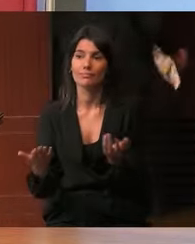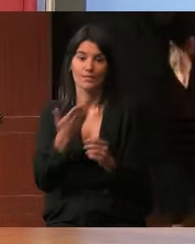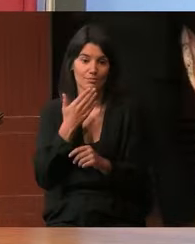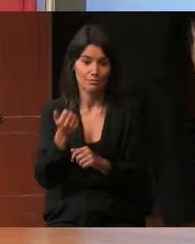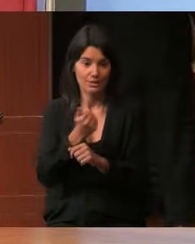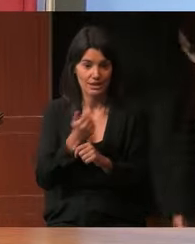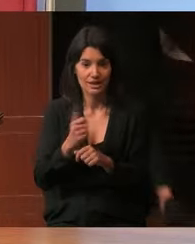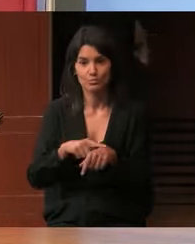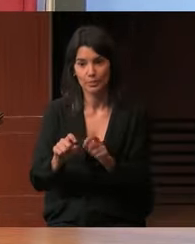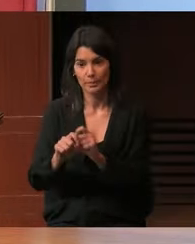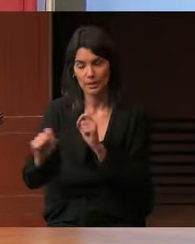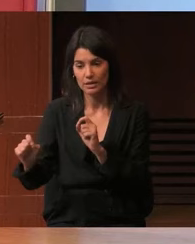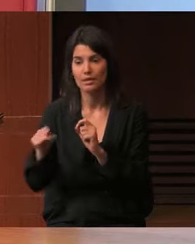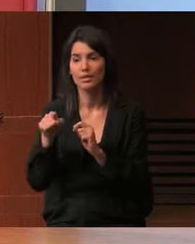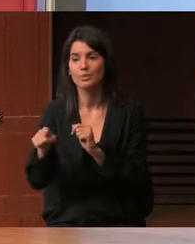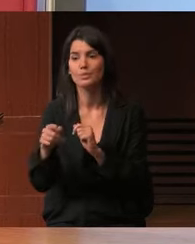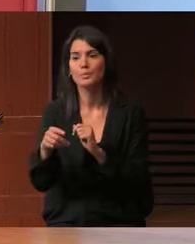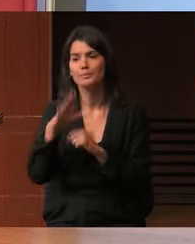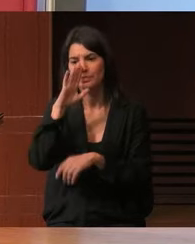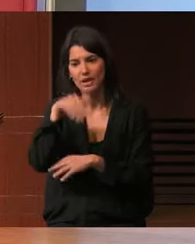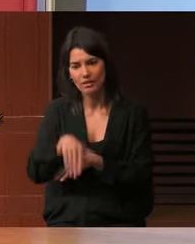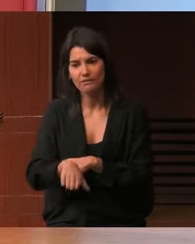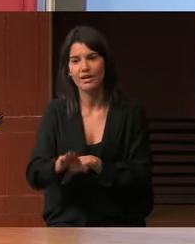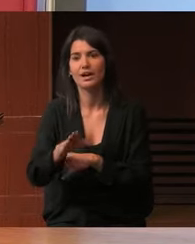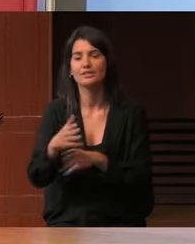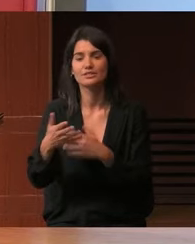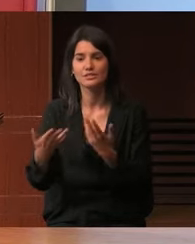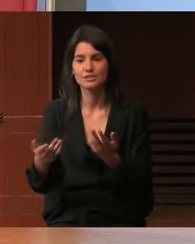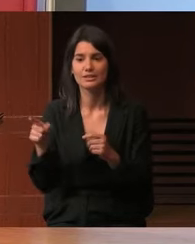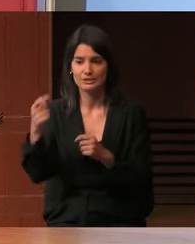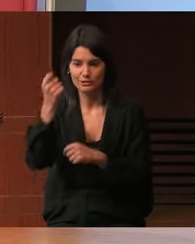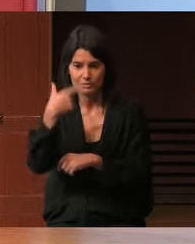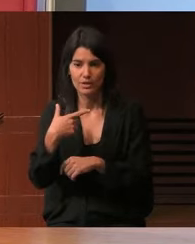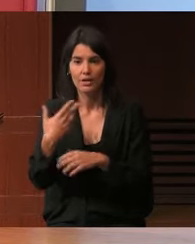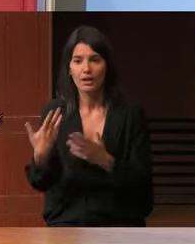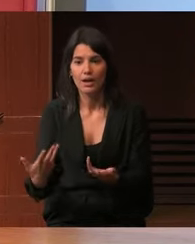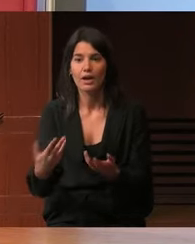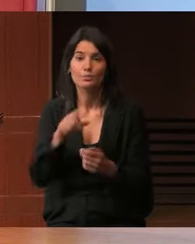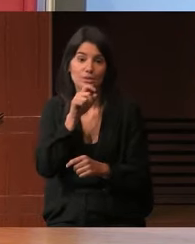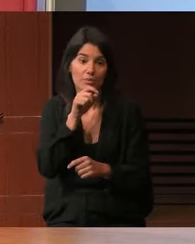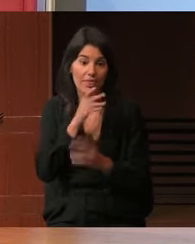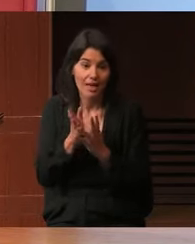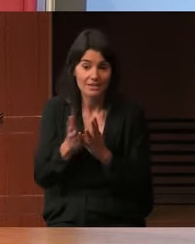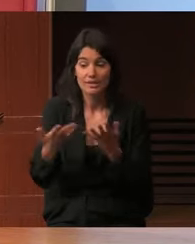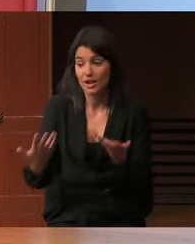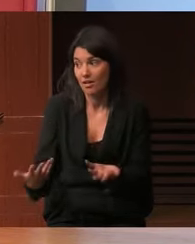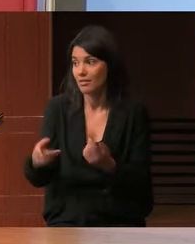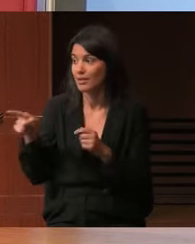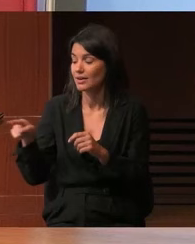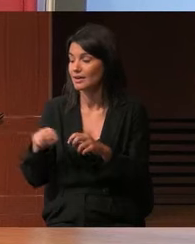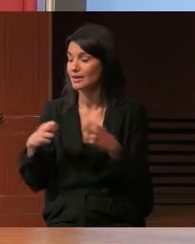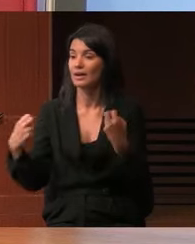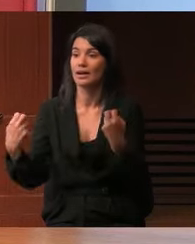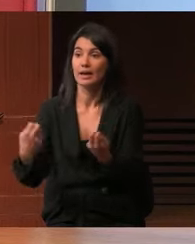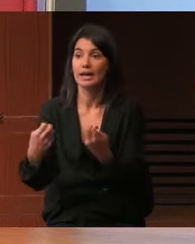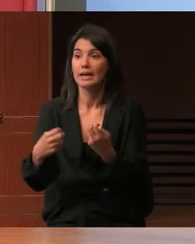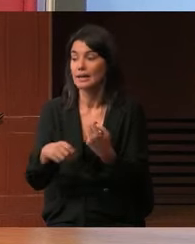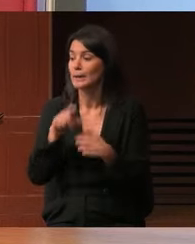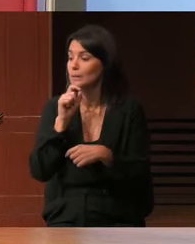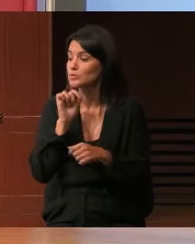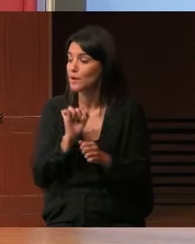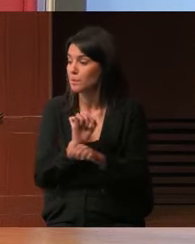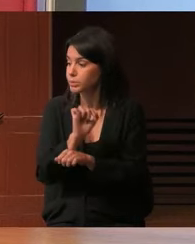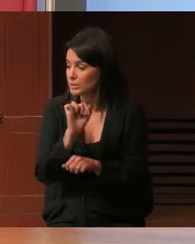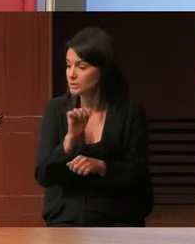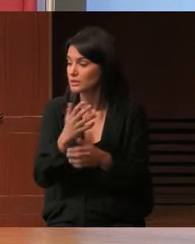momento, as possibilidades do elefante, eu penso que vamos tentar trazer aqui as impossibilidades desta mesa redonda, que tem um tema tão vasto